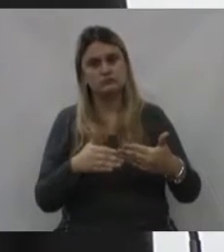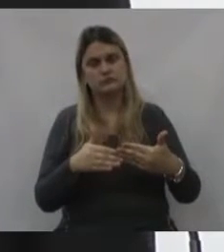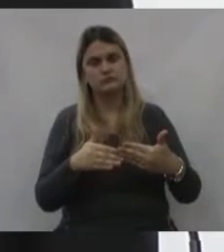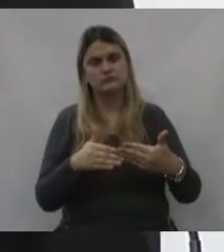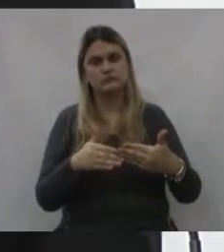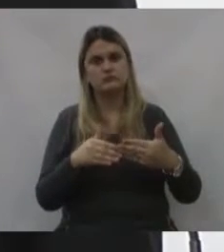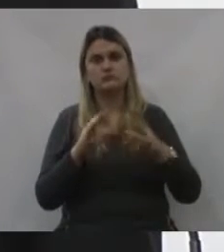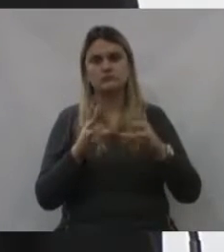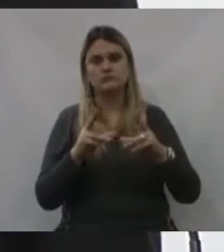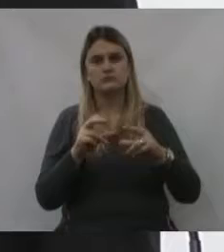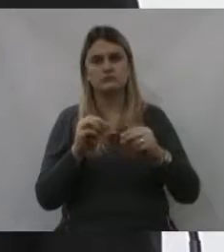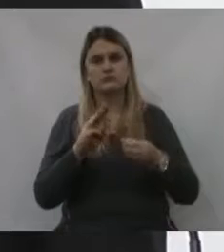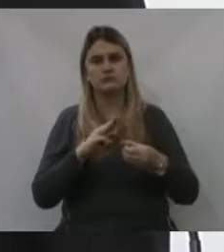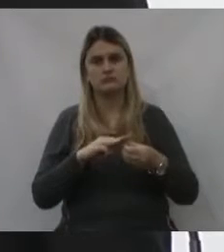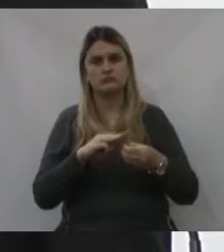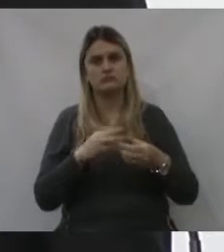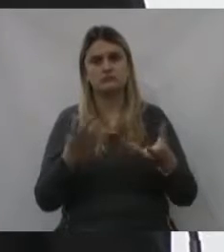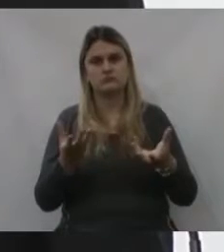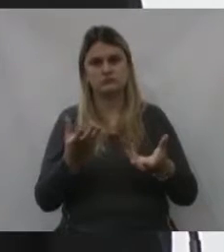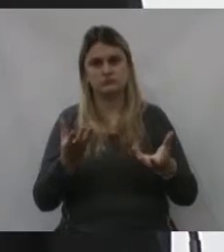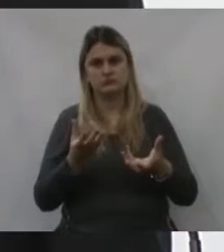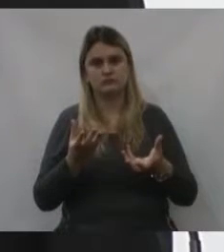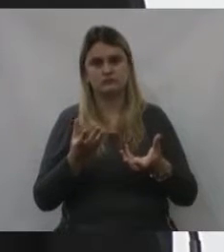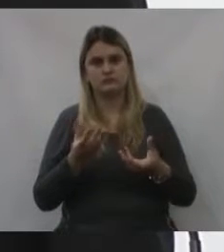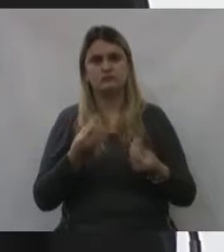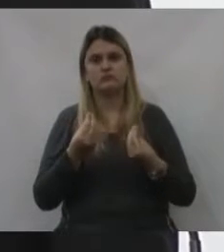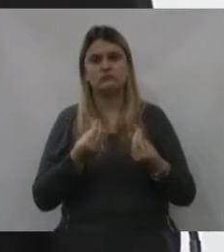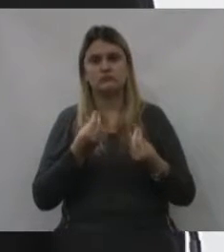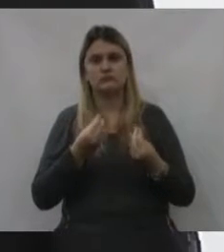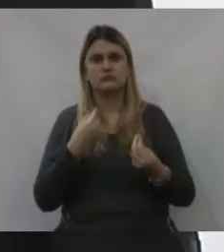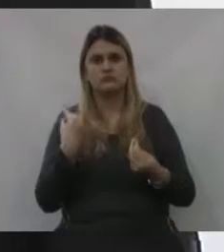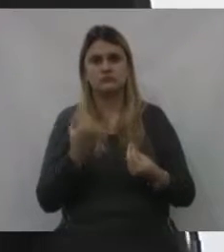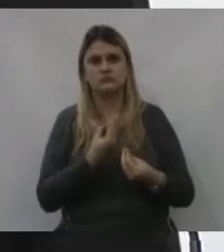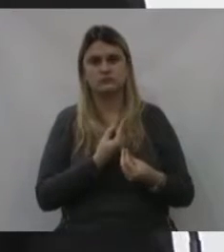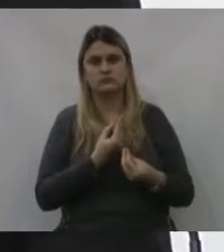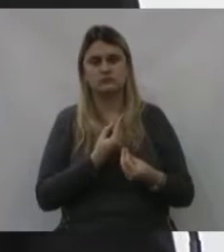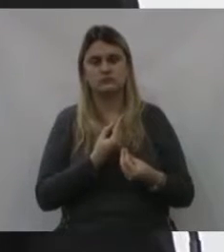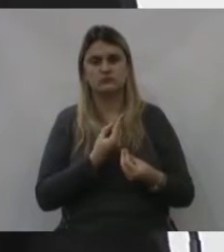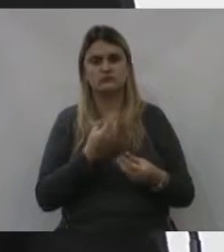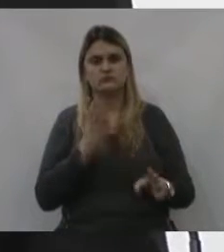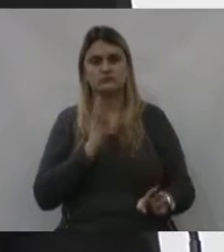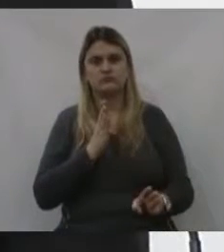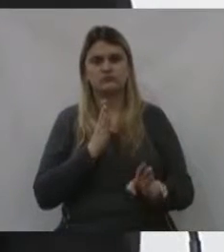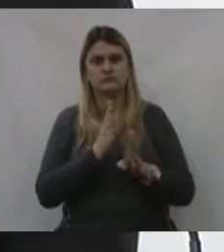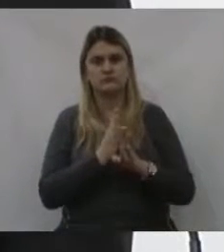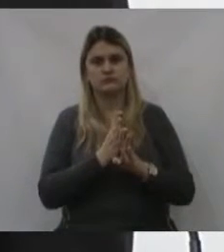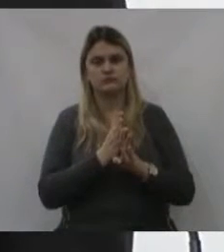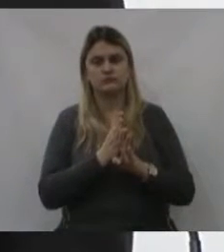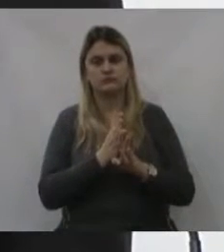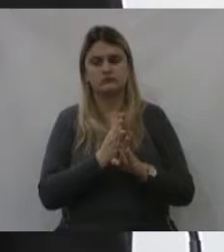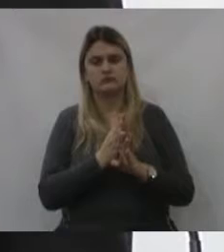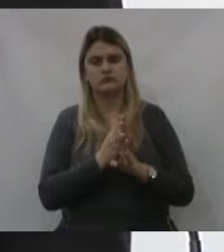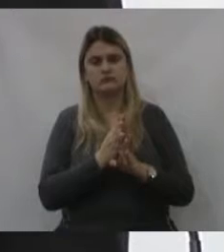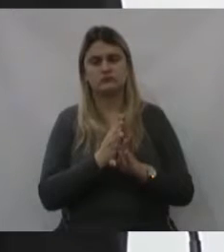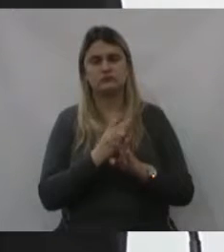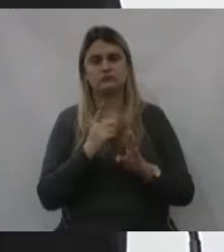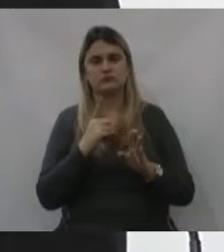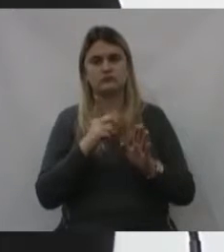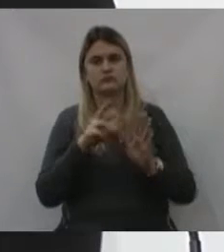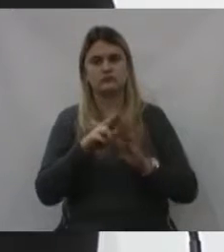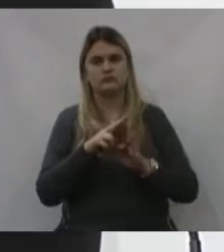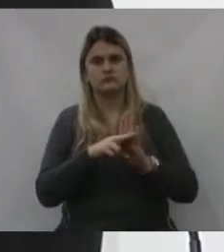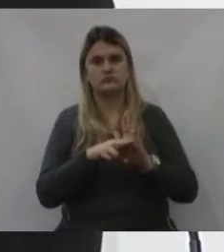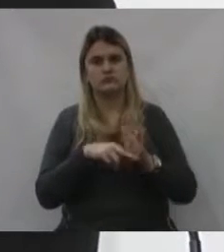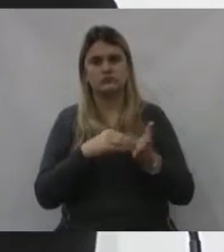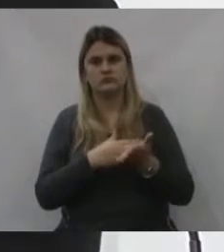sendo disponibilizado para todos os municípios que quisessem. Quando nós descobrimos, entrou